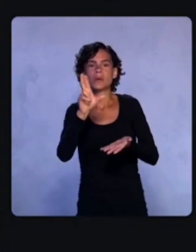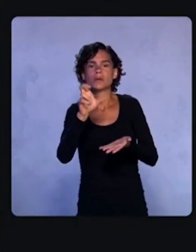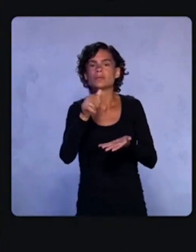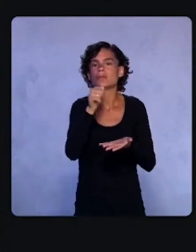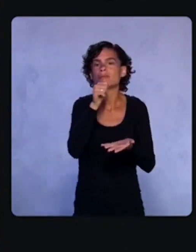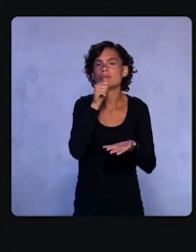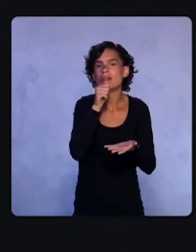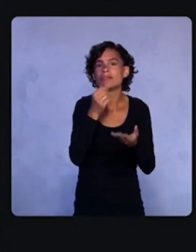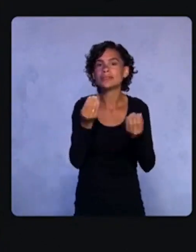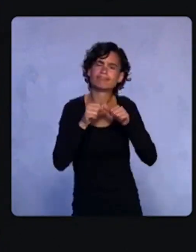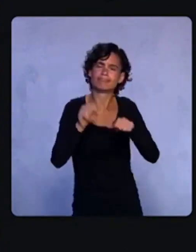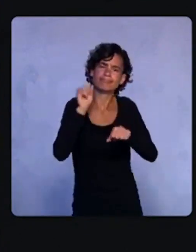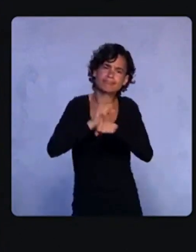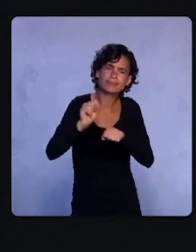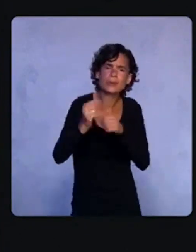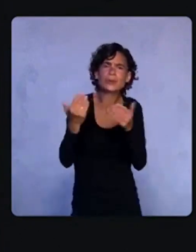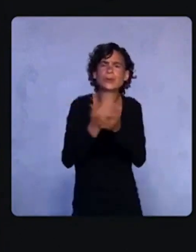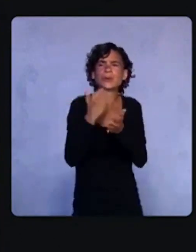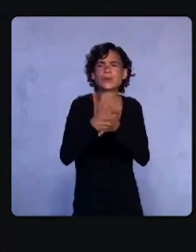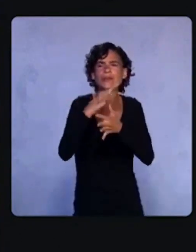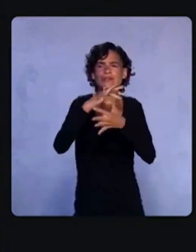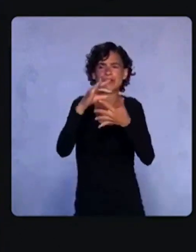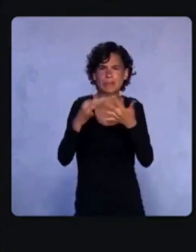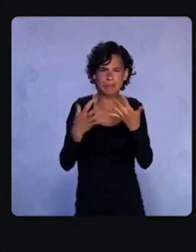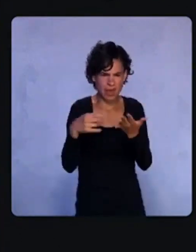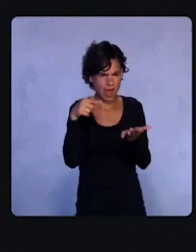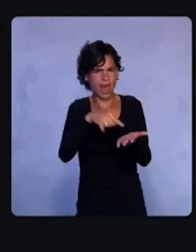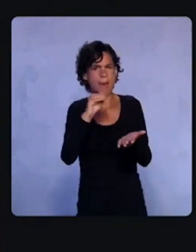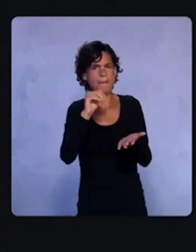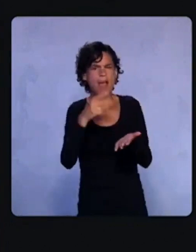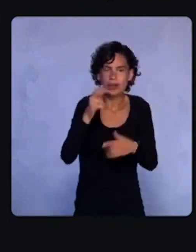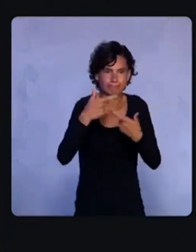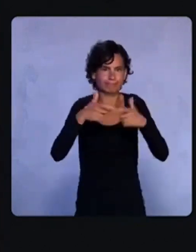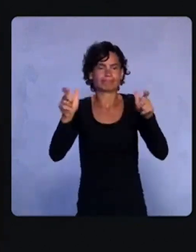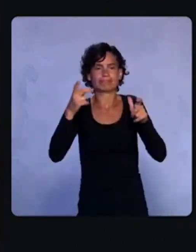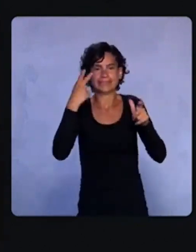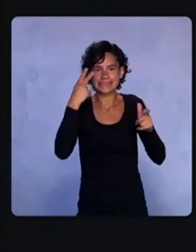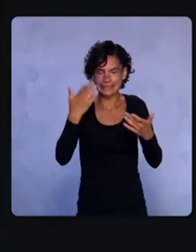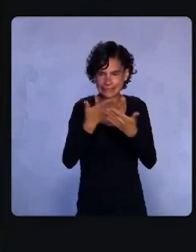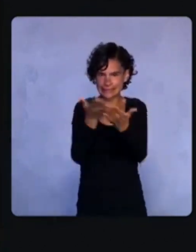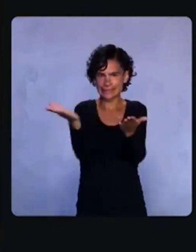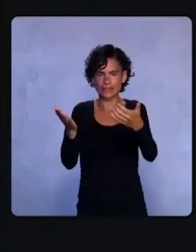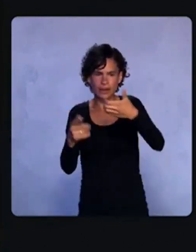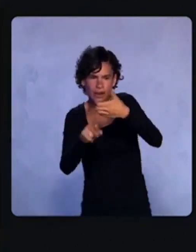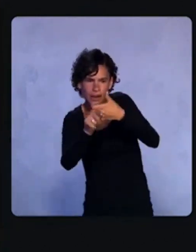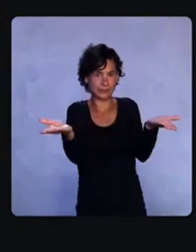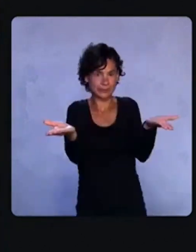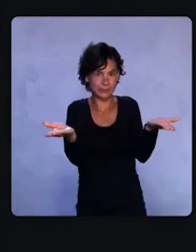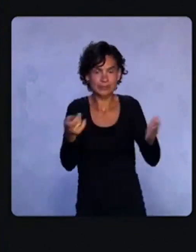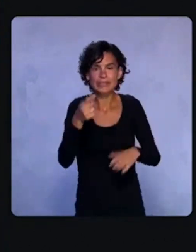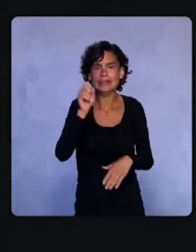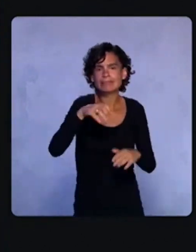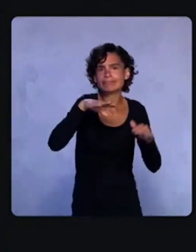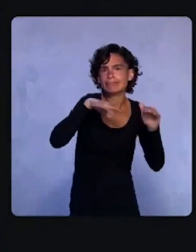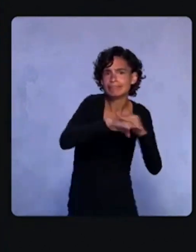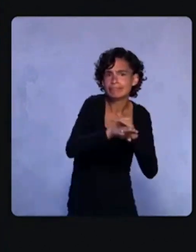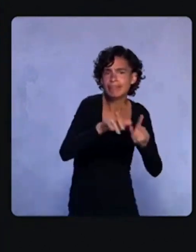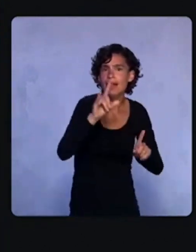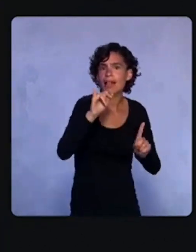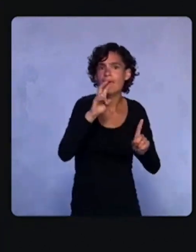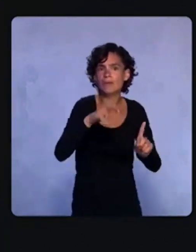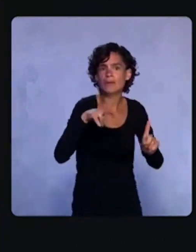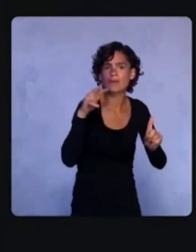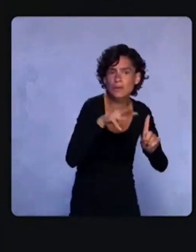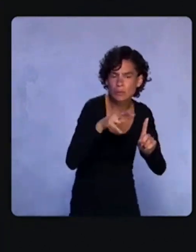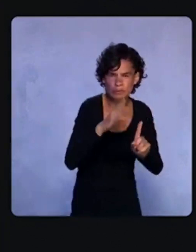Depois, palestrantes mostraram novidades em aplicativos como o Maps, que agora calcula rotas levando em conta caminhos